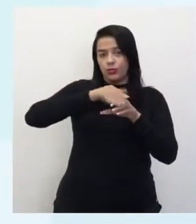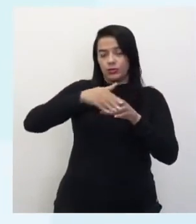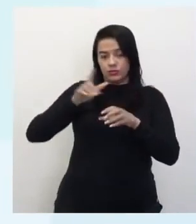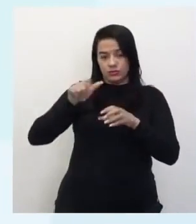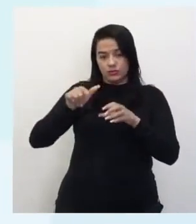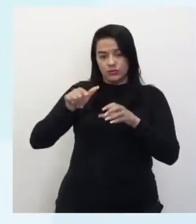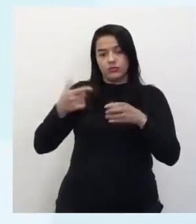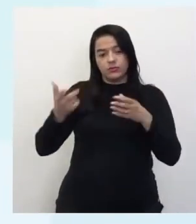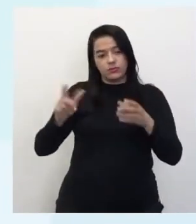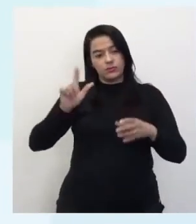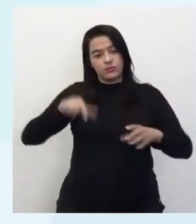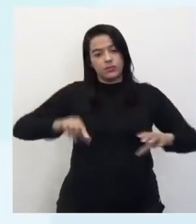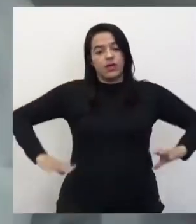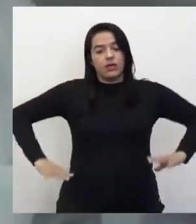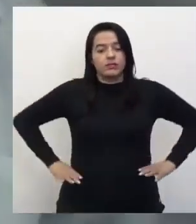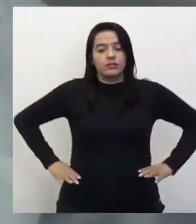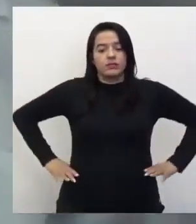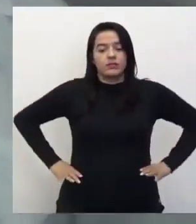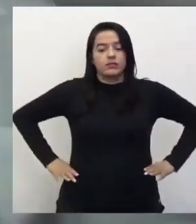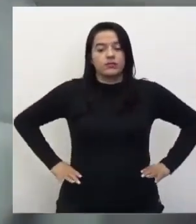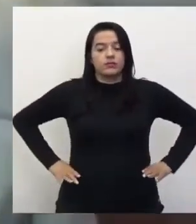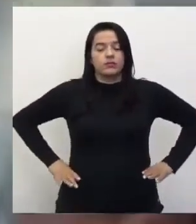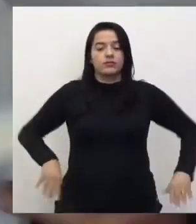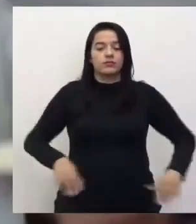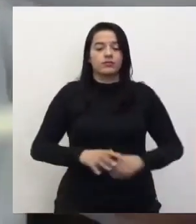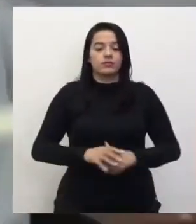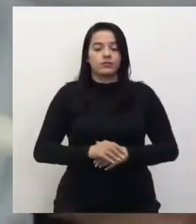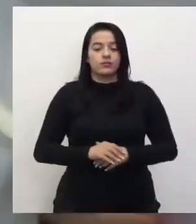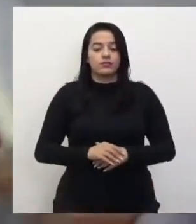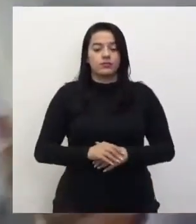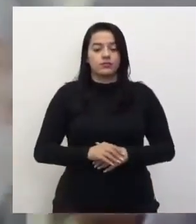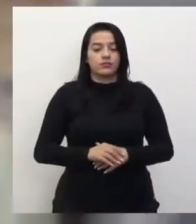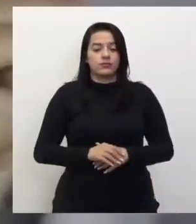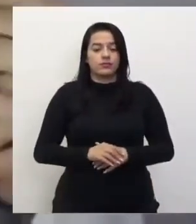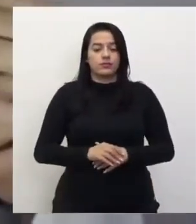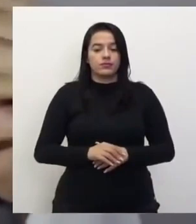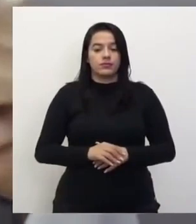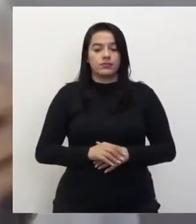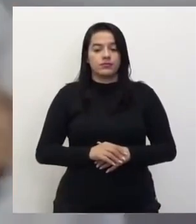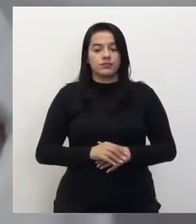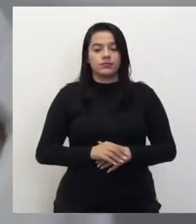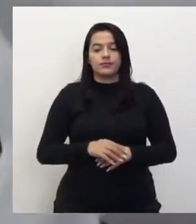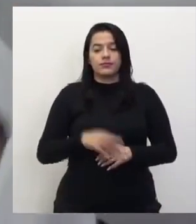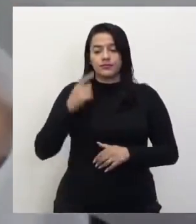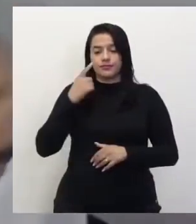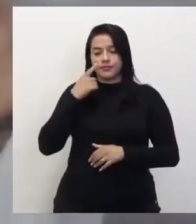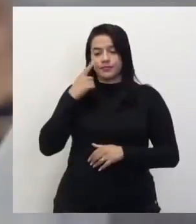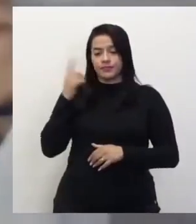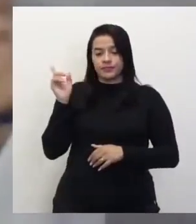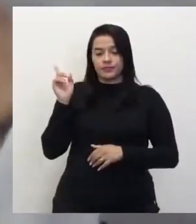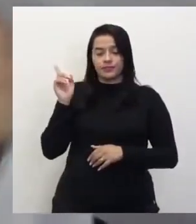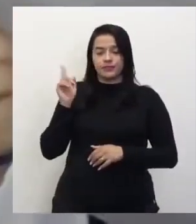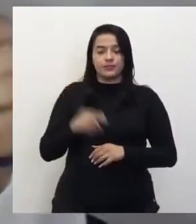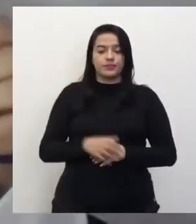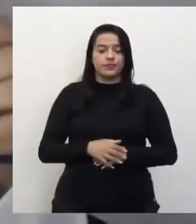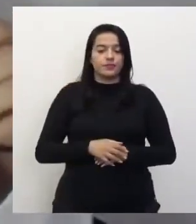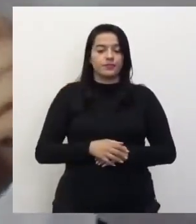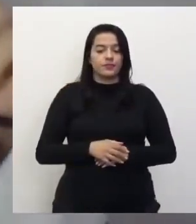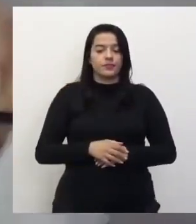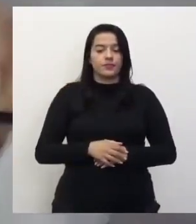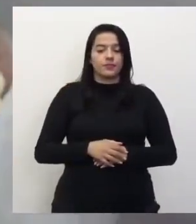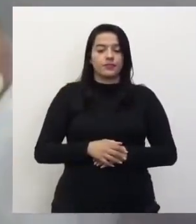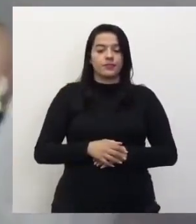uma cintura. Volta para mim um pouquinho aqui. Então, ó, isso aqui é um modelo, né, de plástico, tá, de um